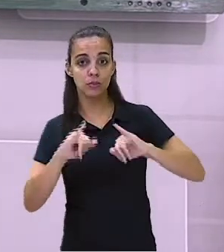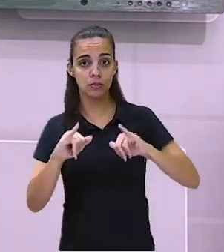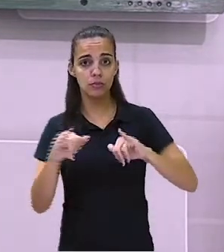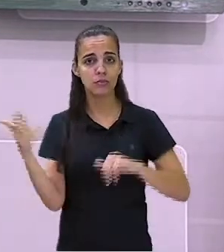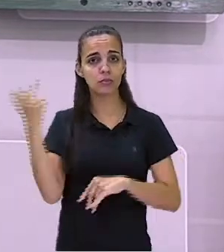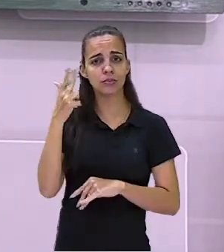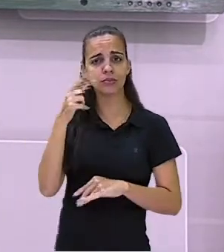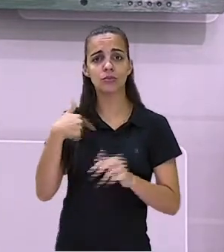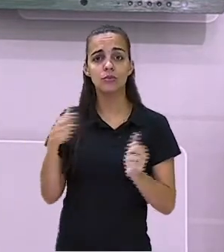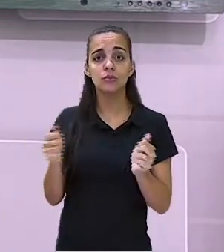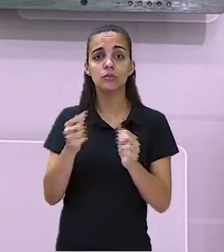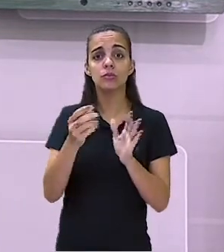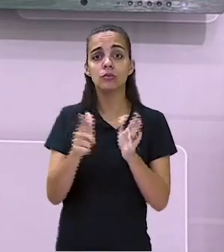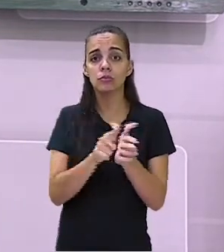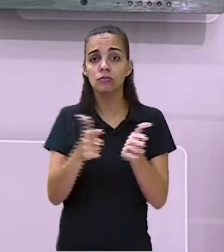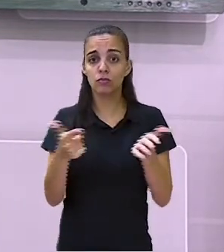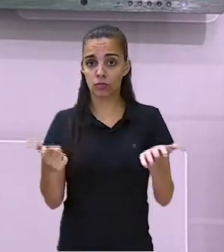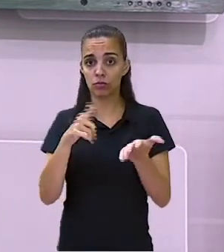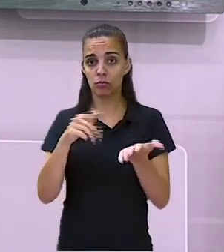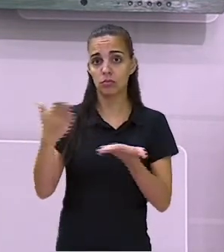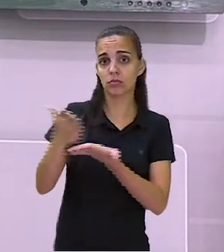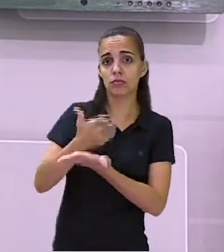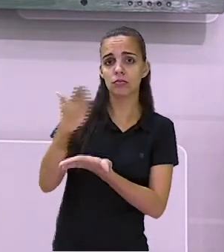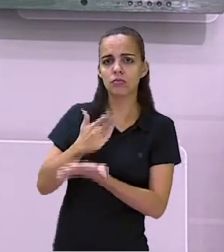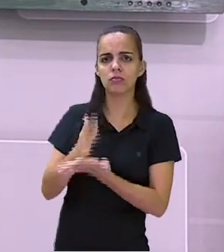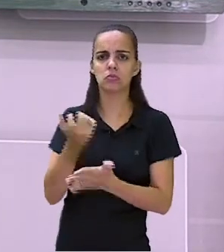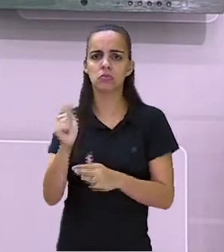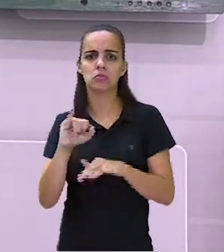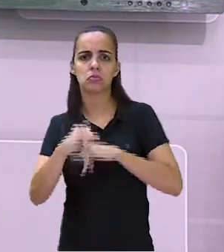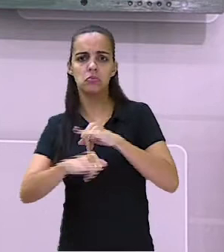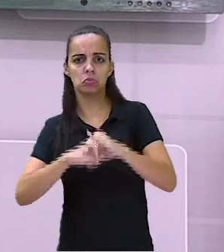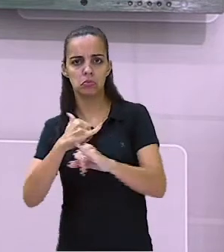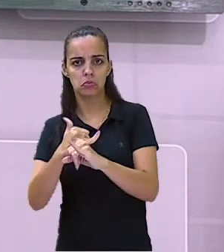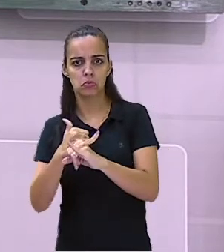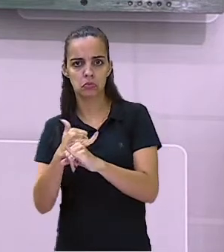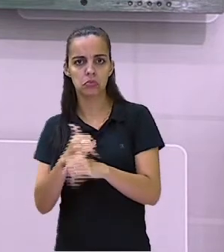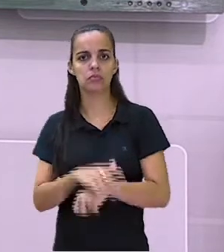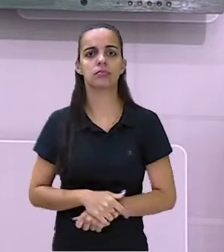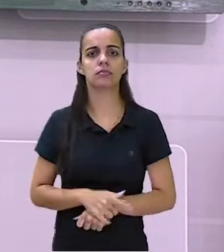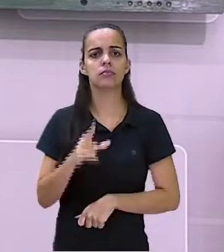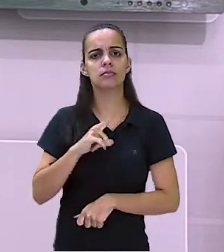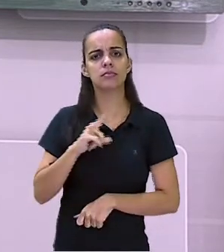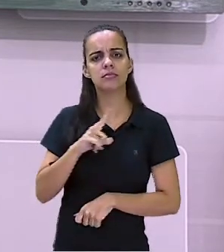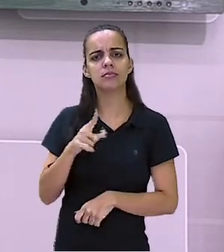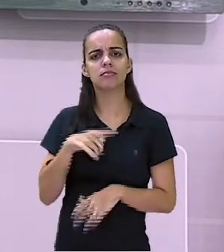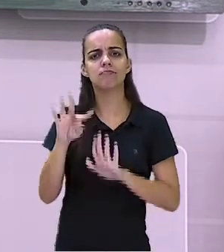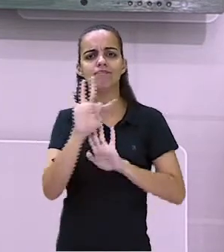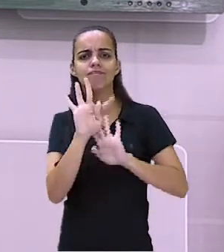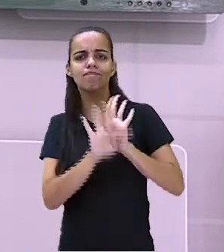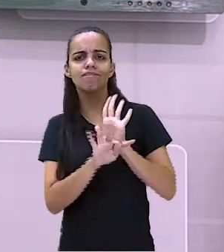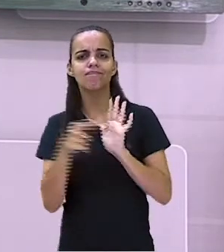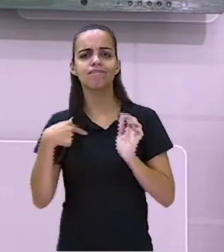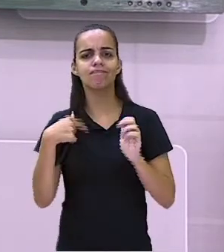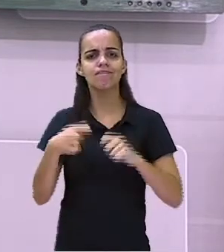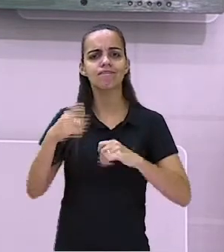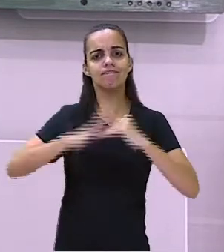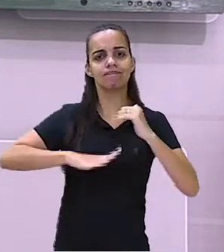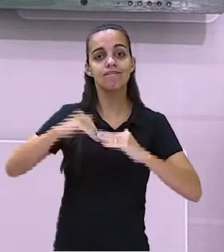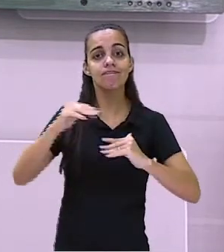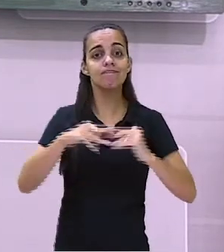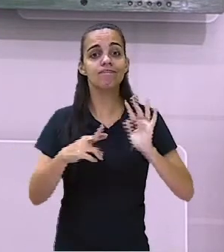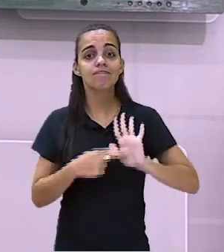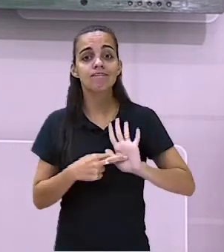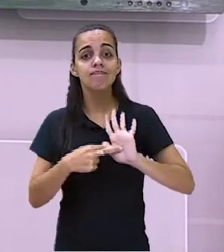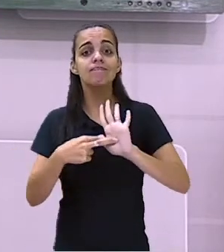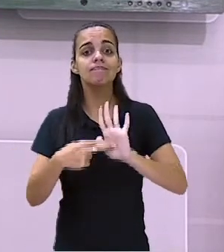Publicado normalmente em jornais, revistas e blogs, esse tipo de texto tem como